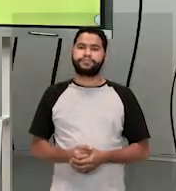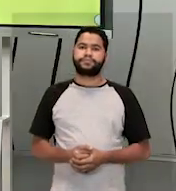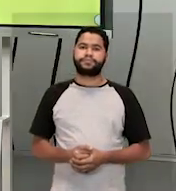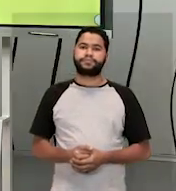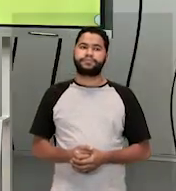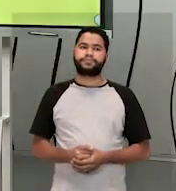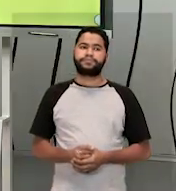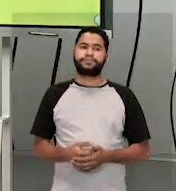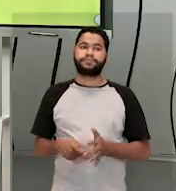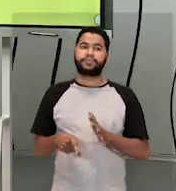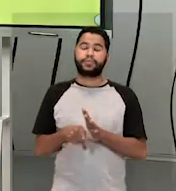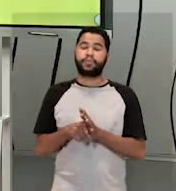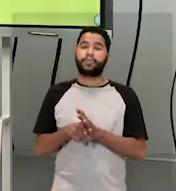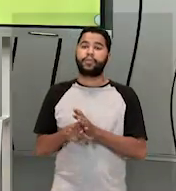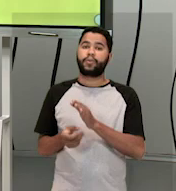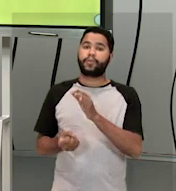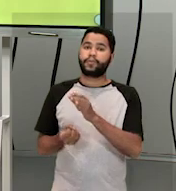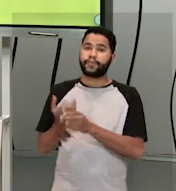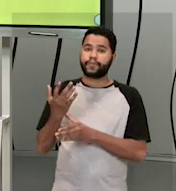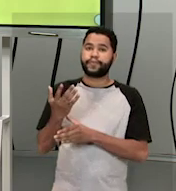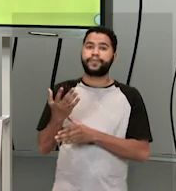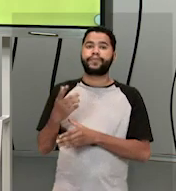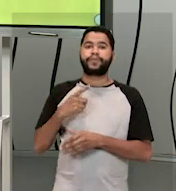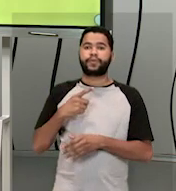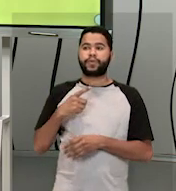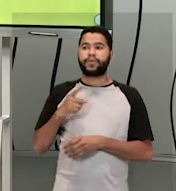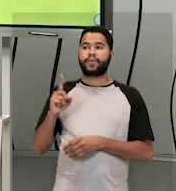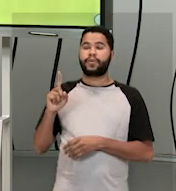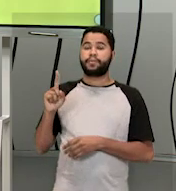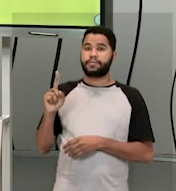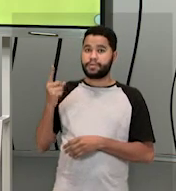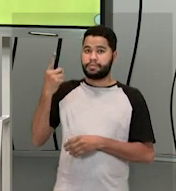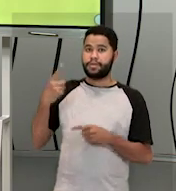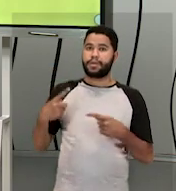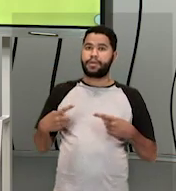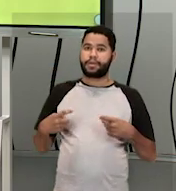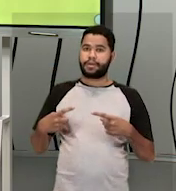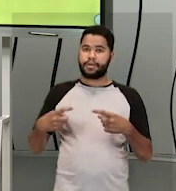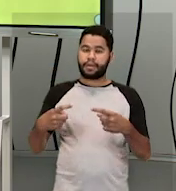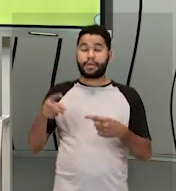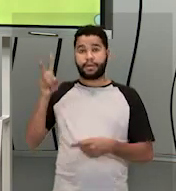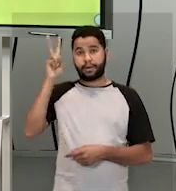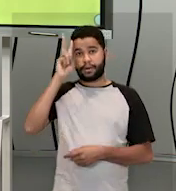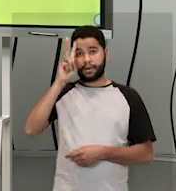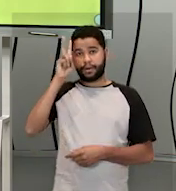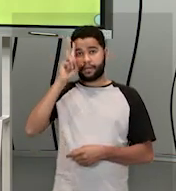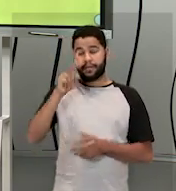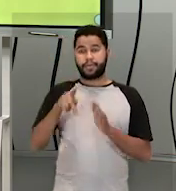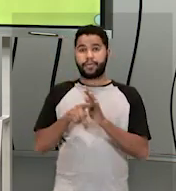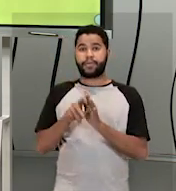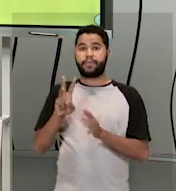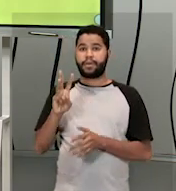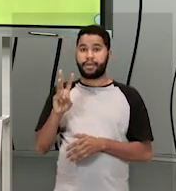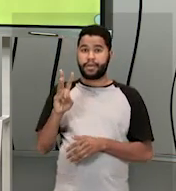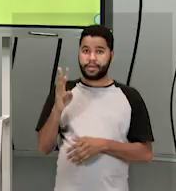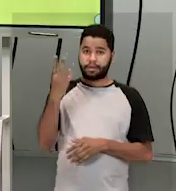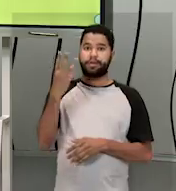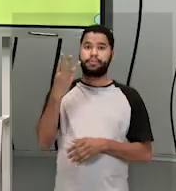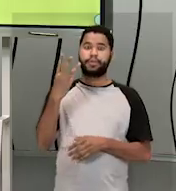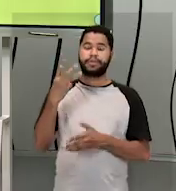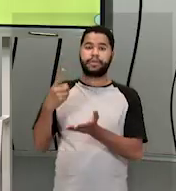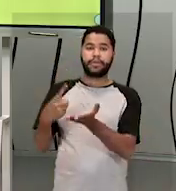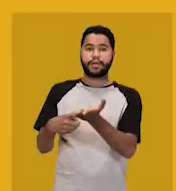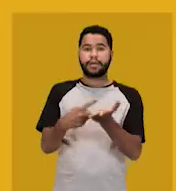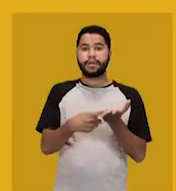Os blocos que se formaram, como nós tivemos lá na Primeira Guerra, lembrando Tríplice Aliança e Tríplice Entente,